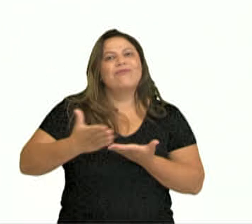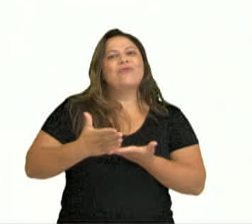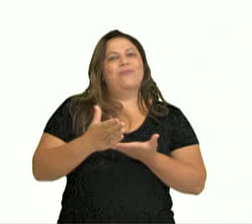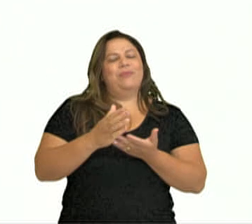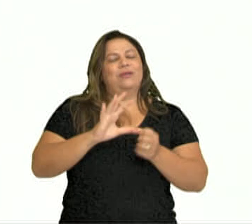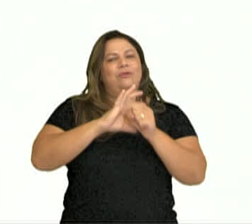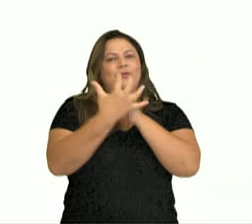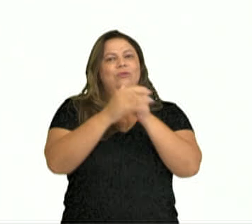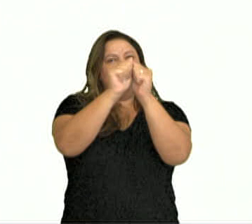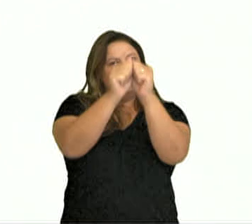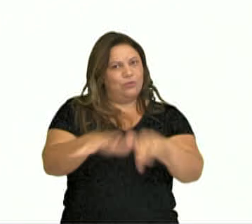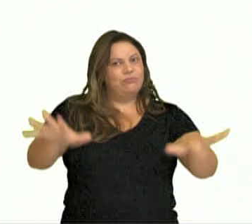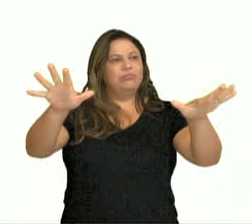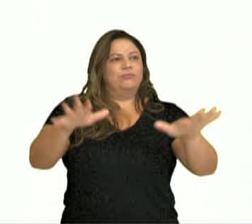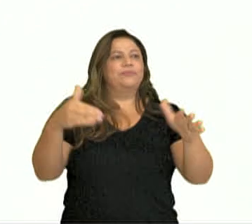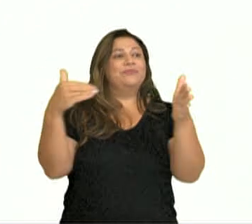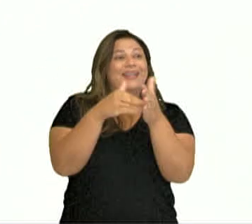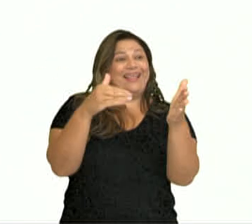que até